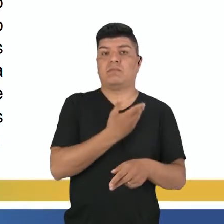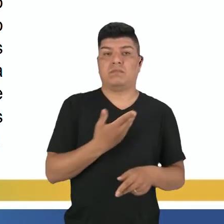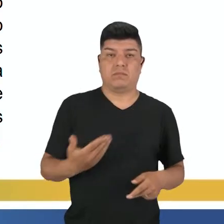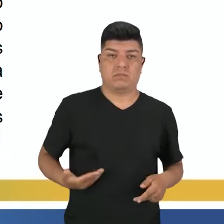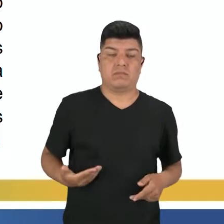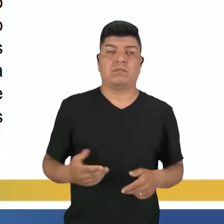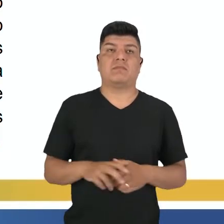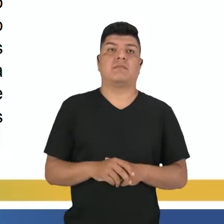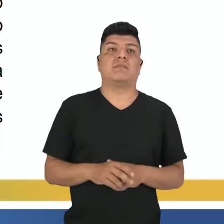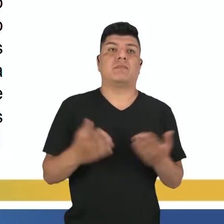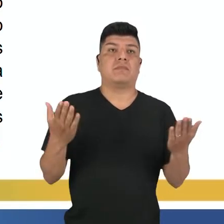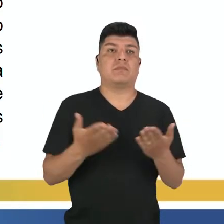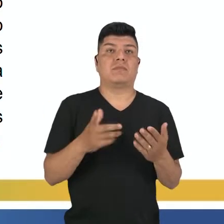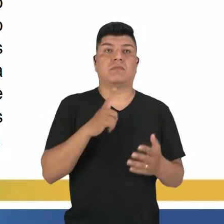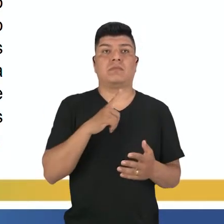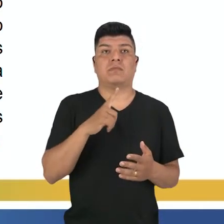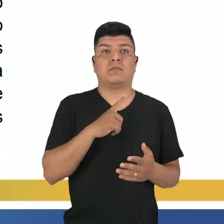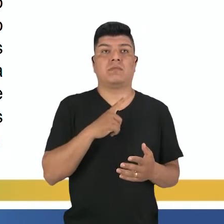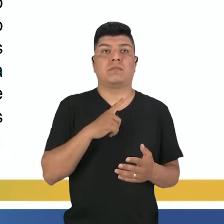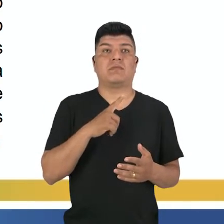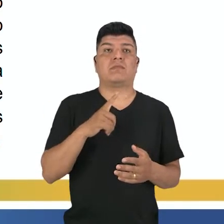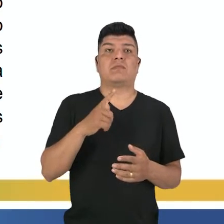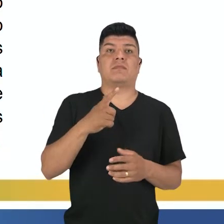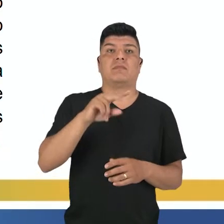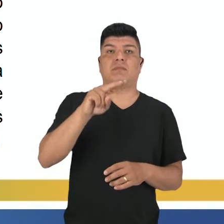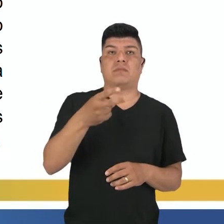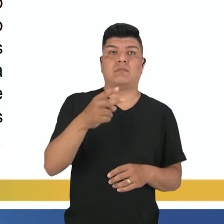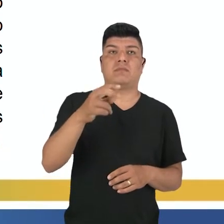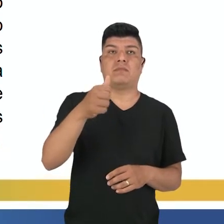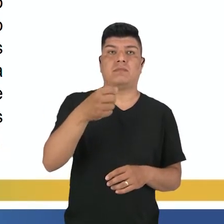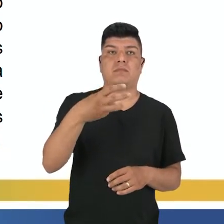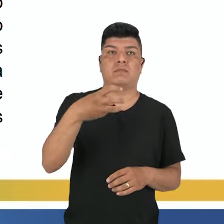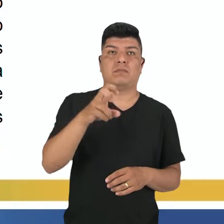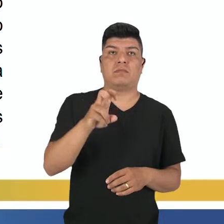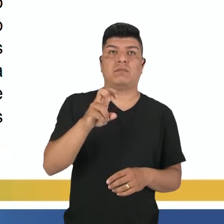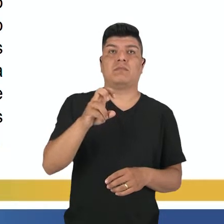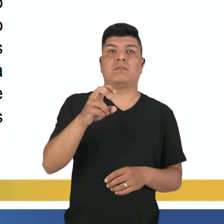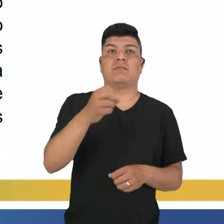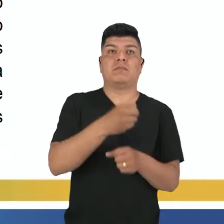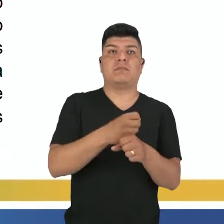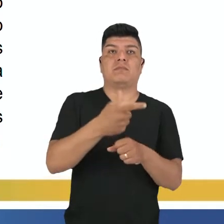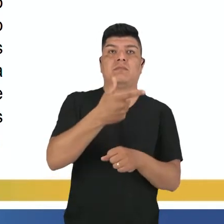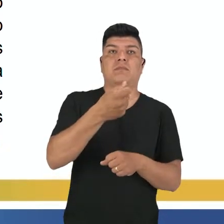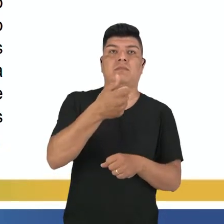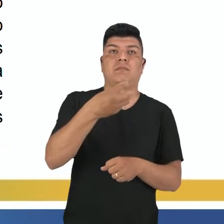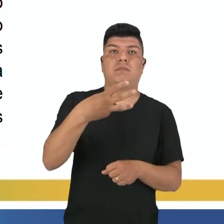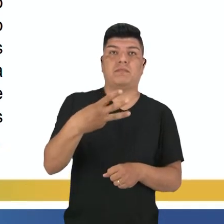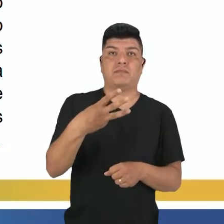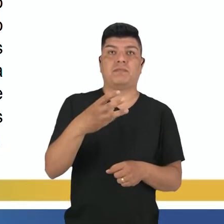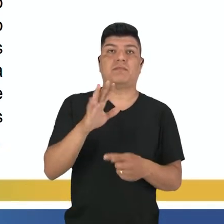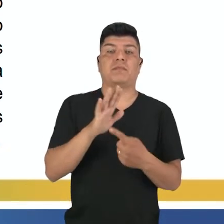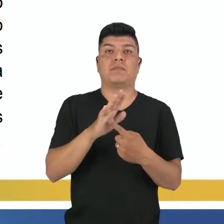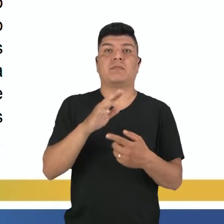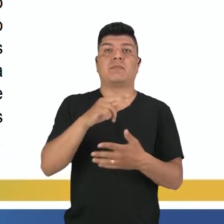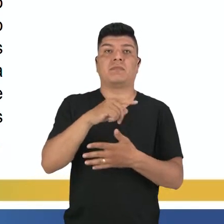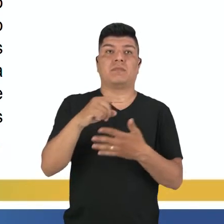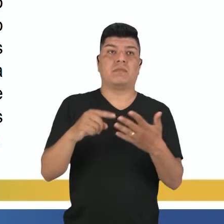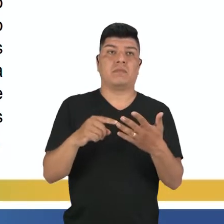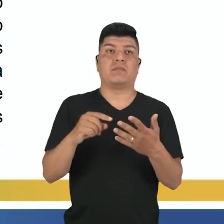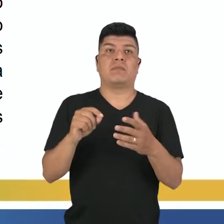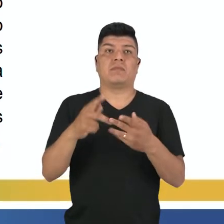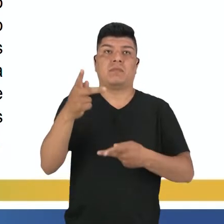governo. Atualmente, nós temos a portaria número 2135 de 2013, que estabelece diretrizes